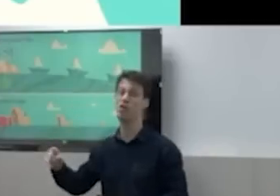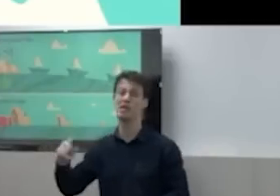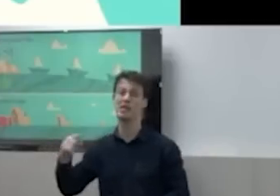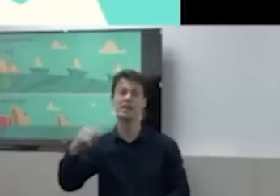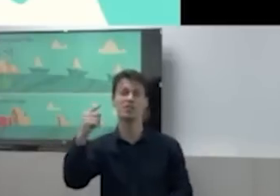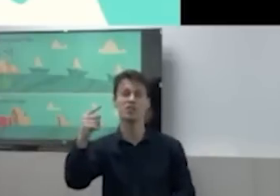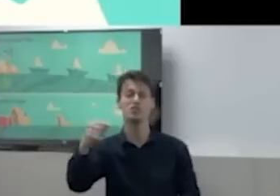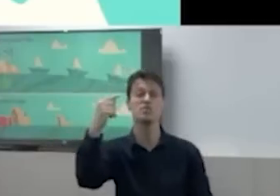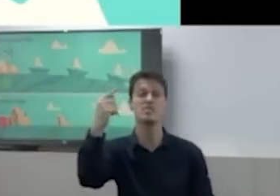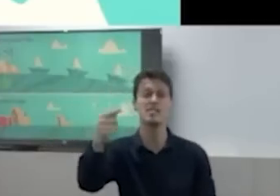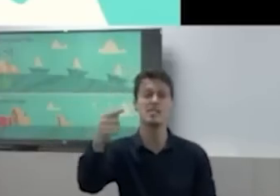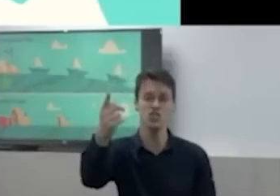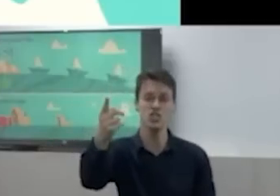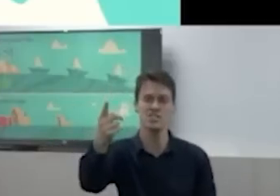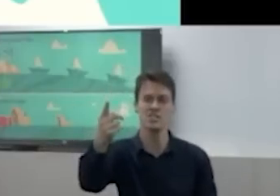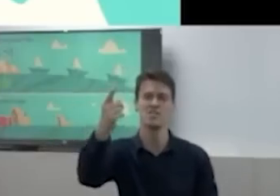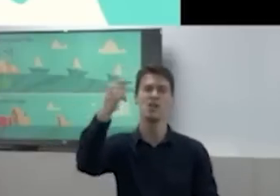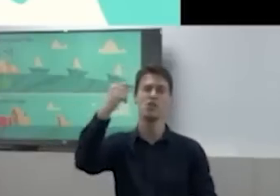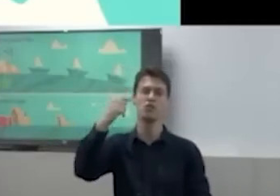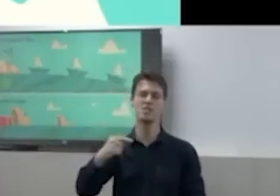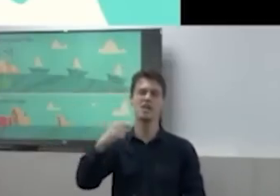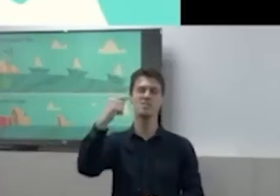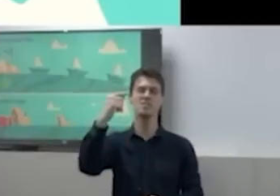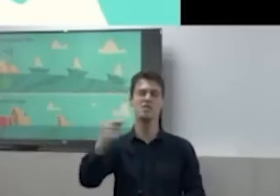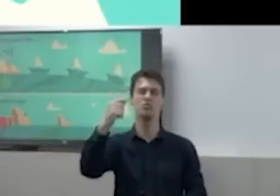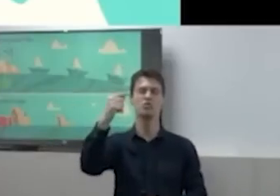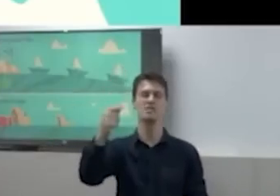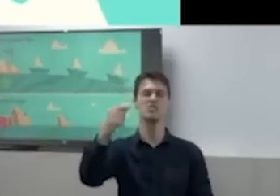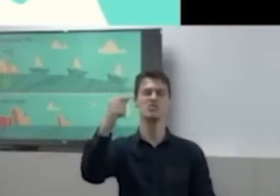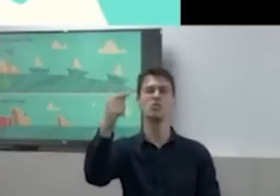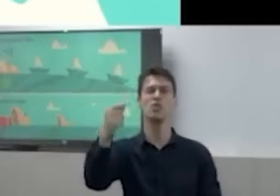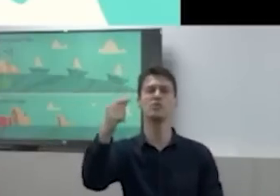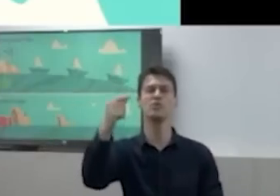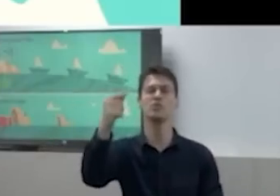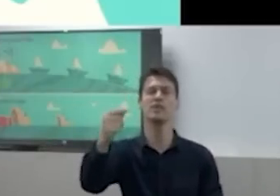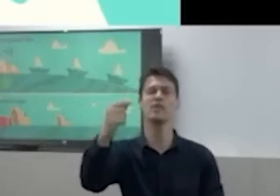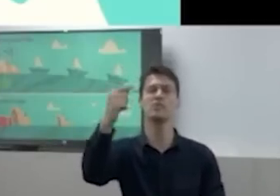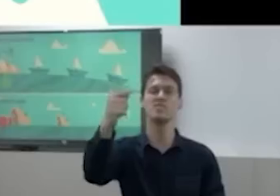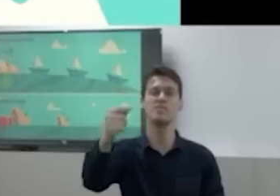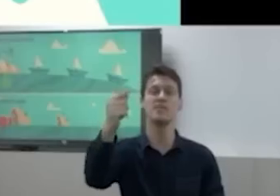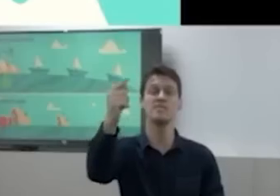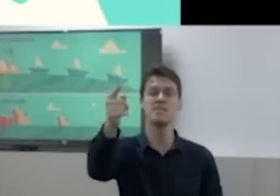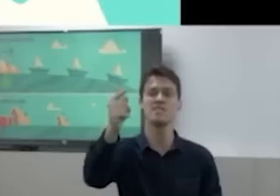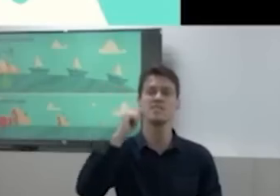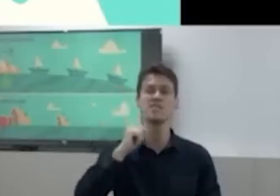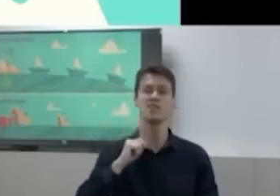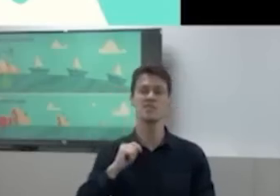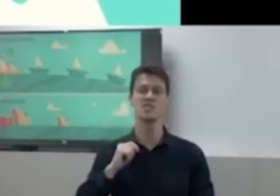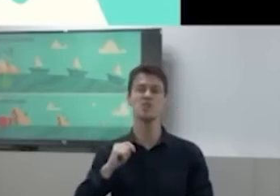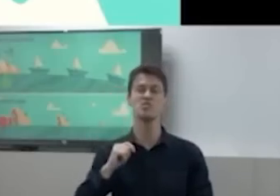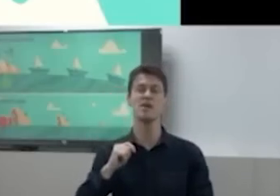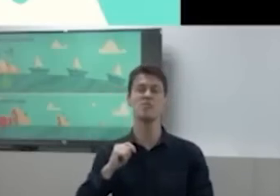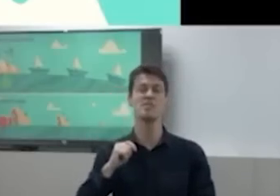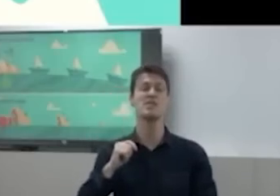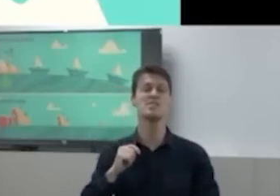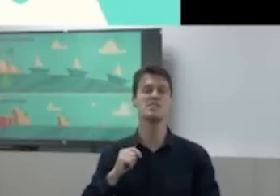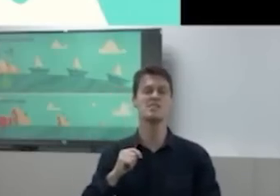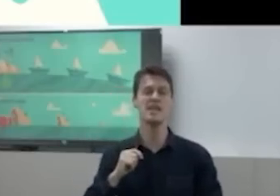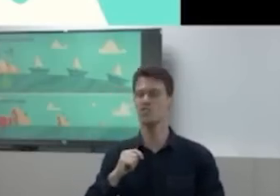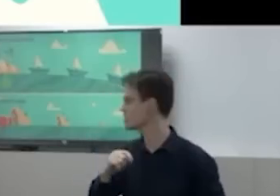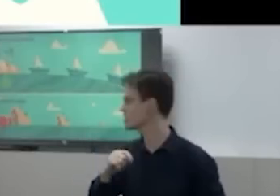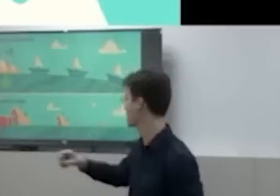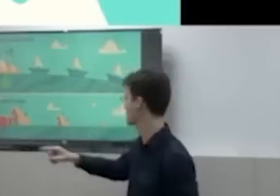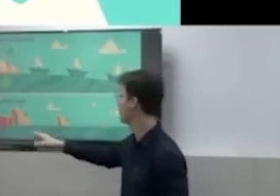baixo. Lembra que nós somos cientistas. Vocês estão no 6º ano estudando a disciplina de ciências. Então vocês são os